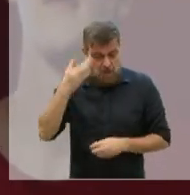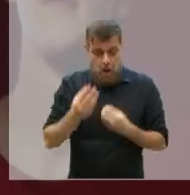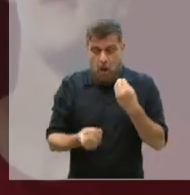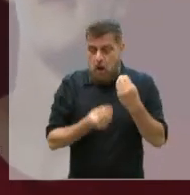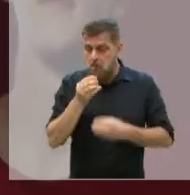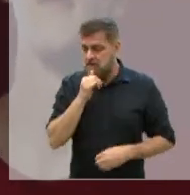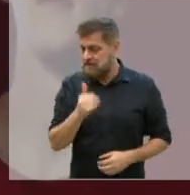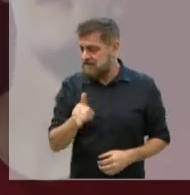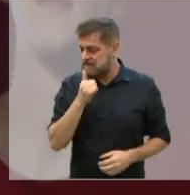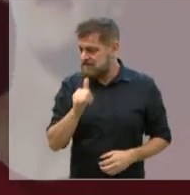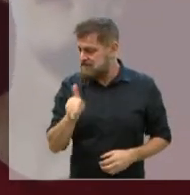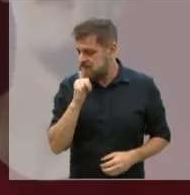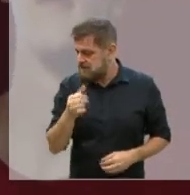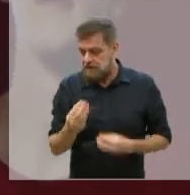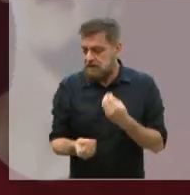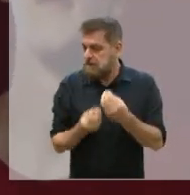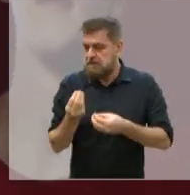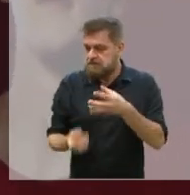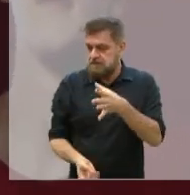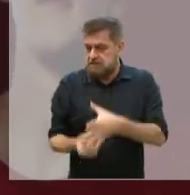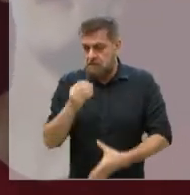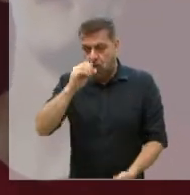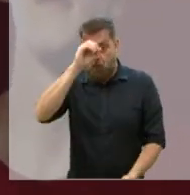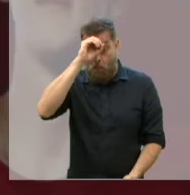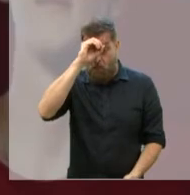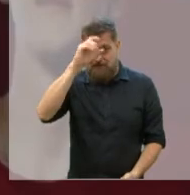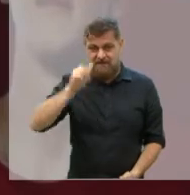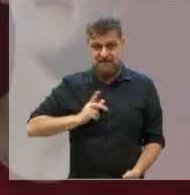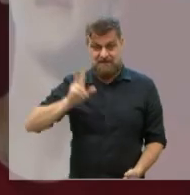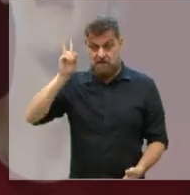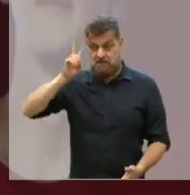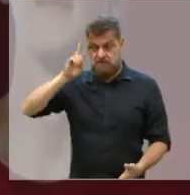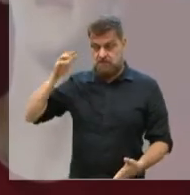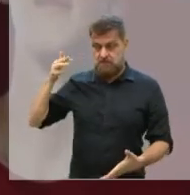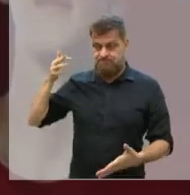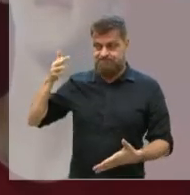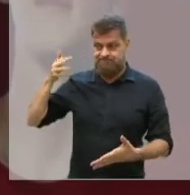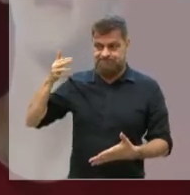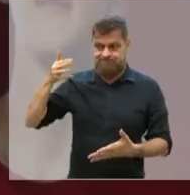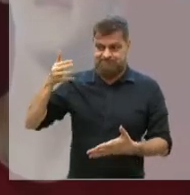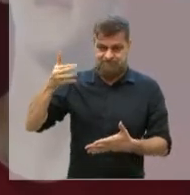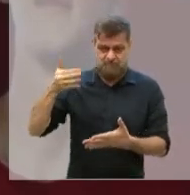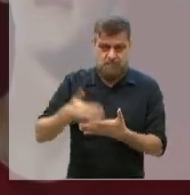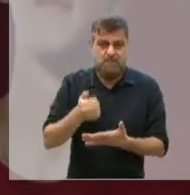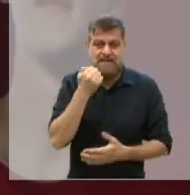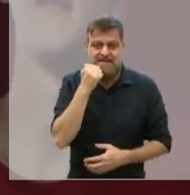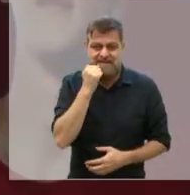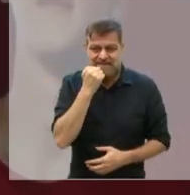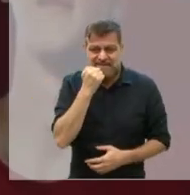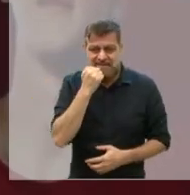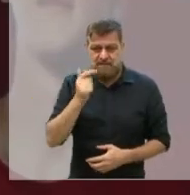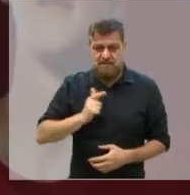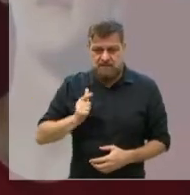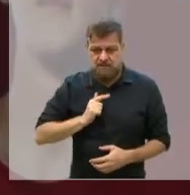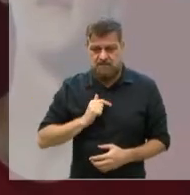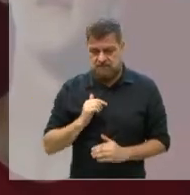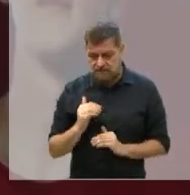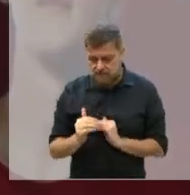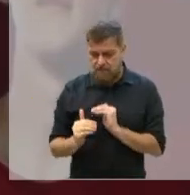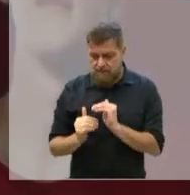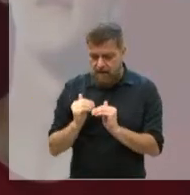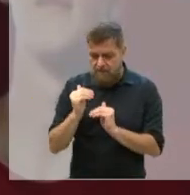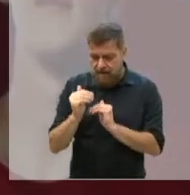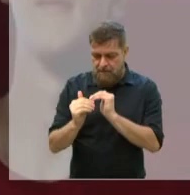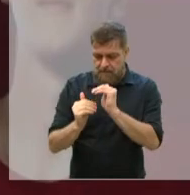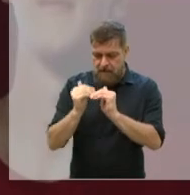que essas cargas se comportavam. Na verdade é uma grande história da ciência, uma coisa indo em cima da outra, como se fossem pequenos